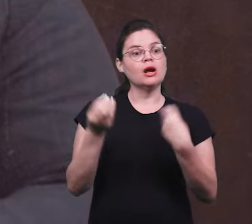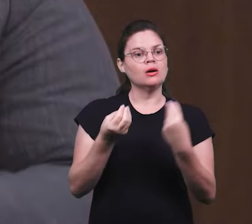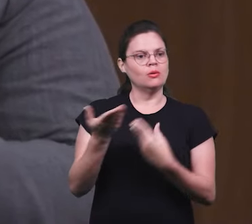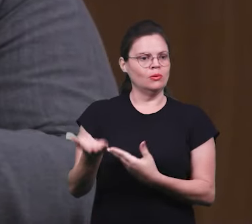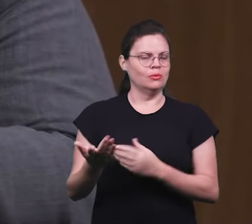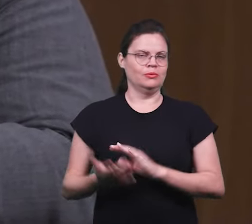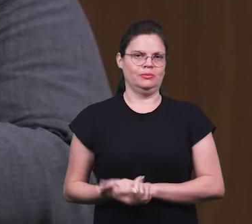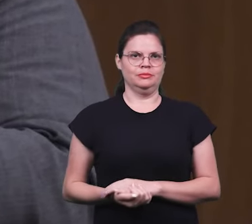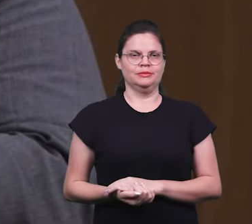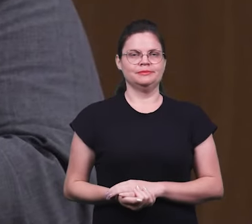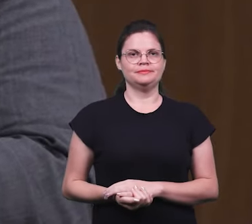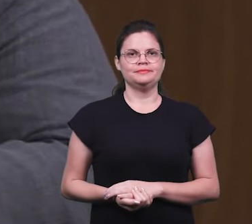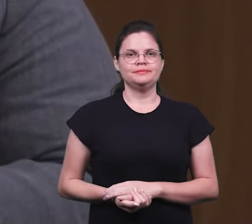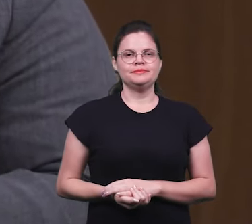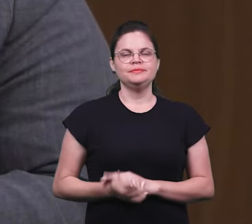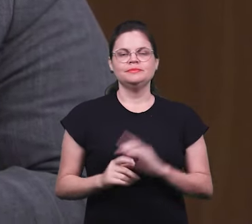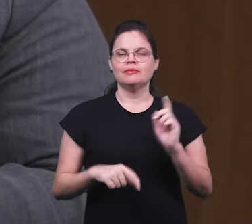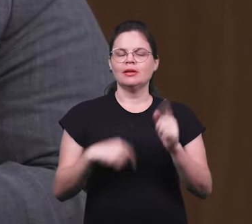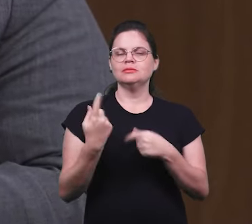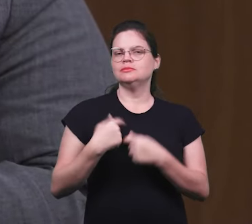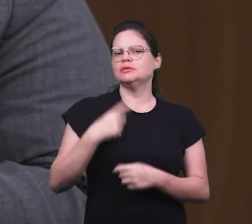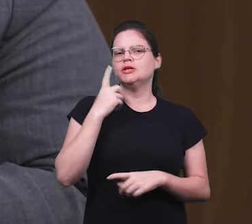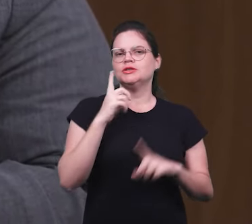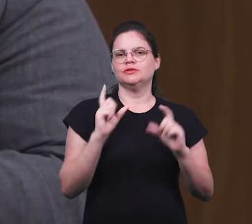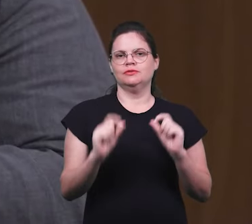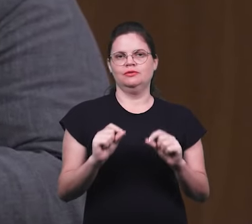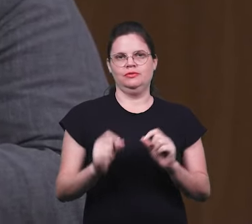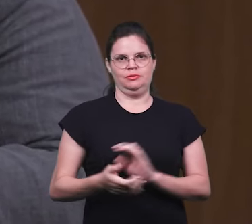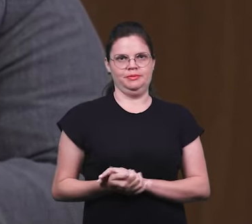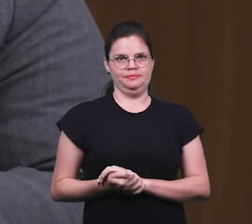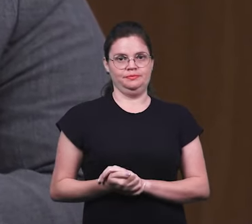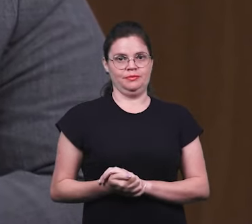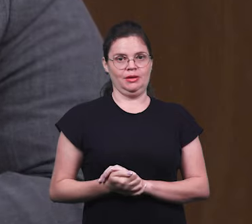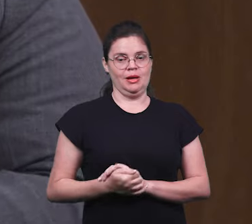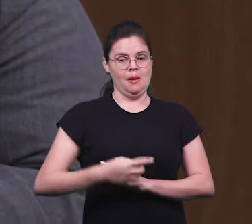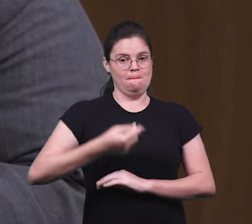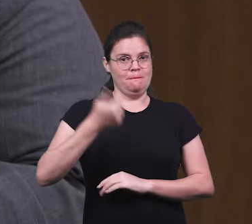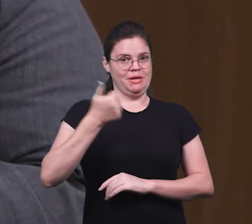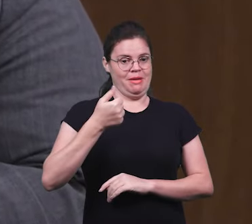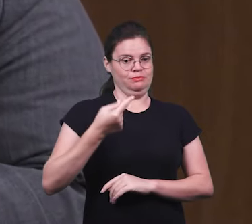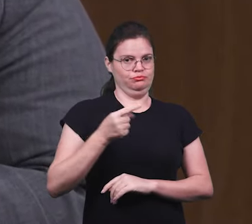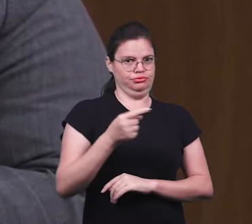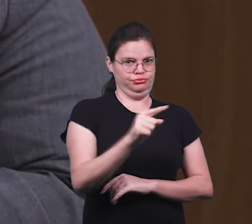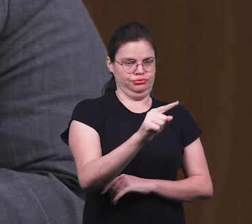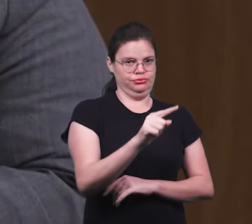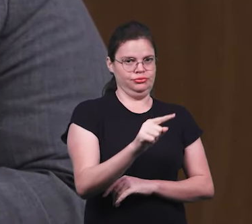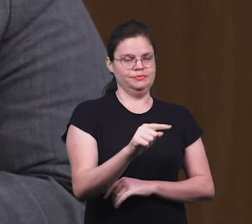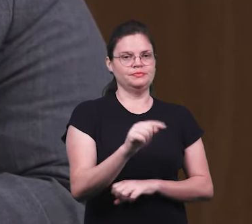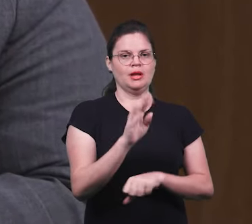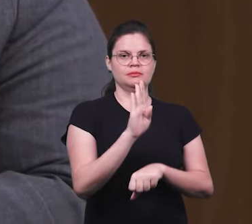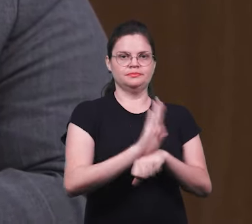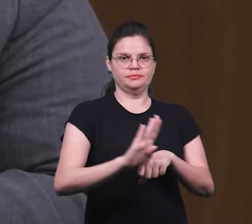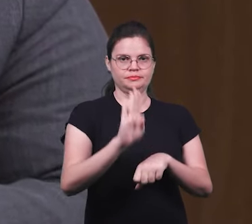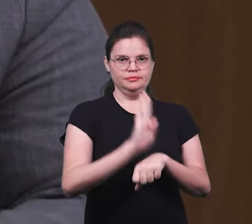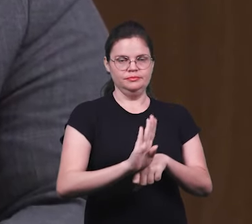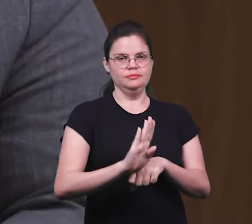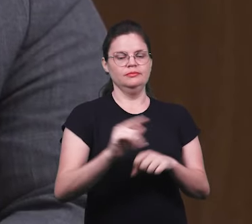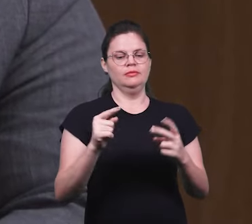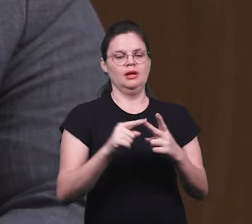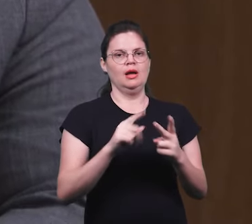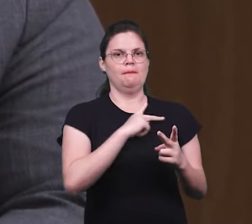E aí nós vamos ver que nos versículos seguintes vai acontecer uma situação. Na primeira viagem missionária, havia ido com Paulo e Barnabé um